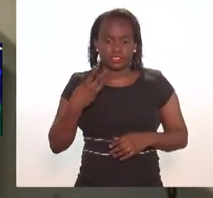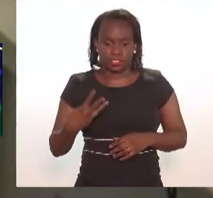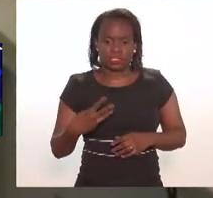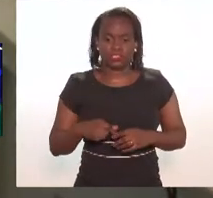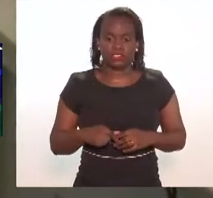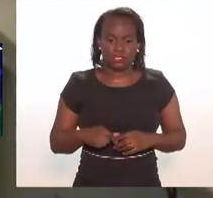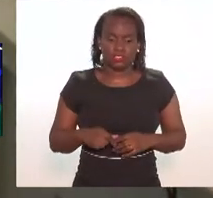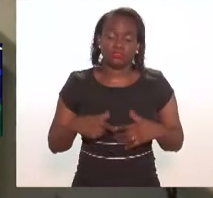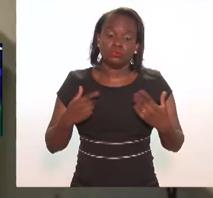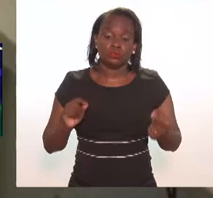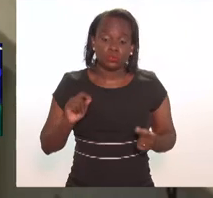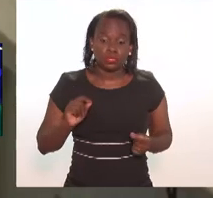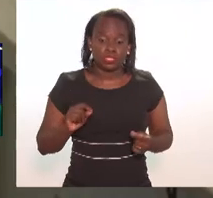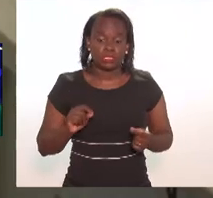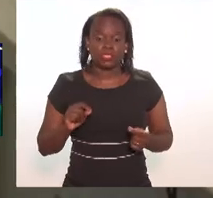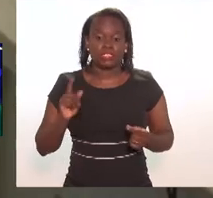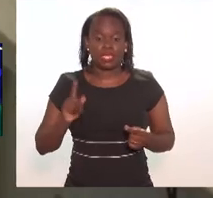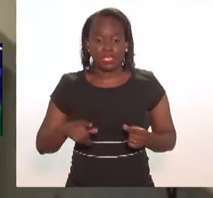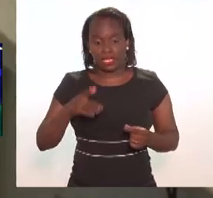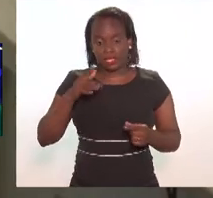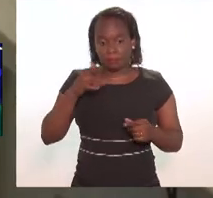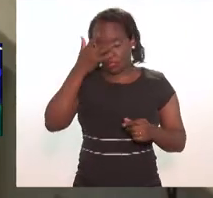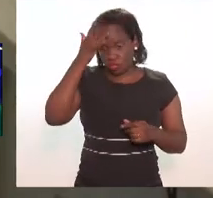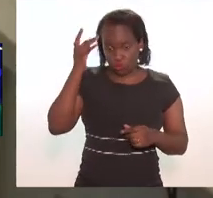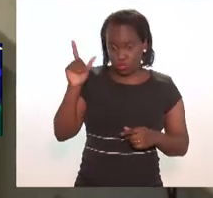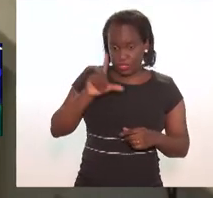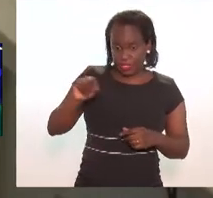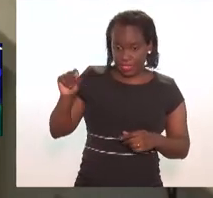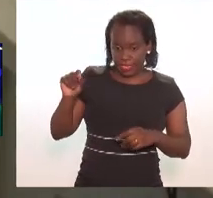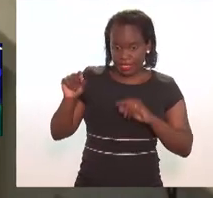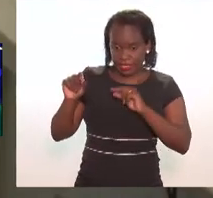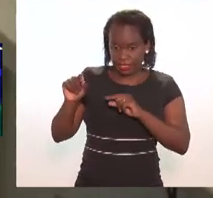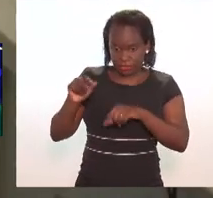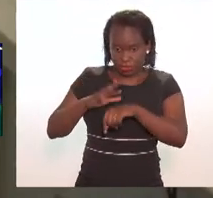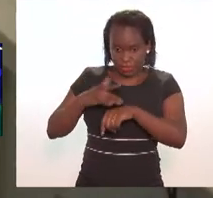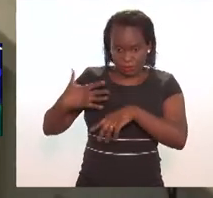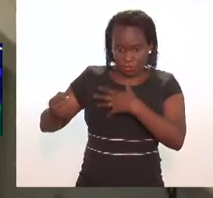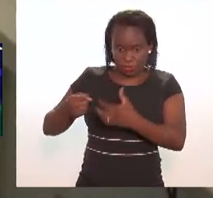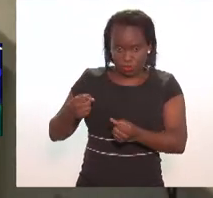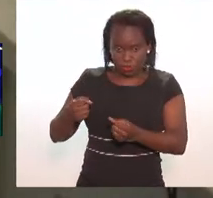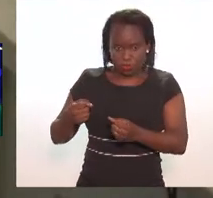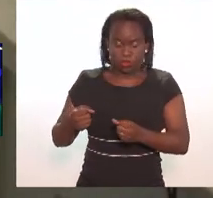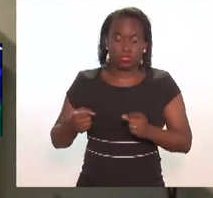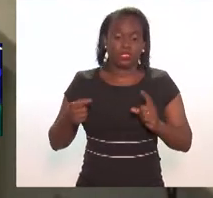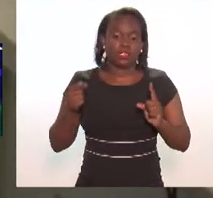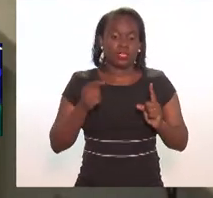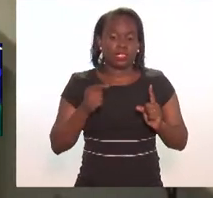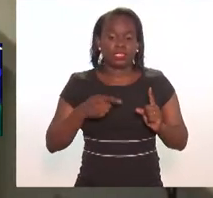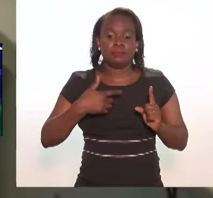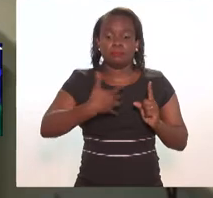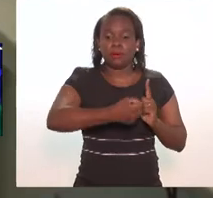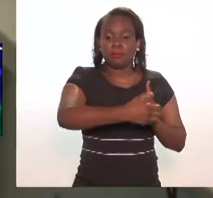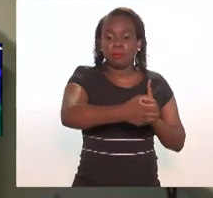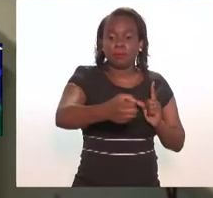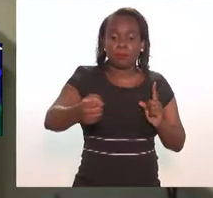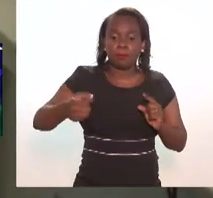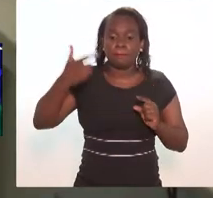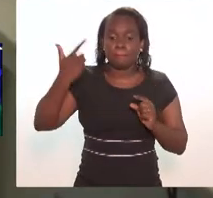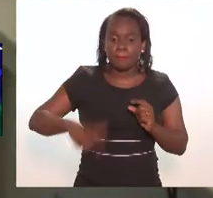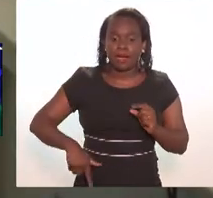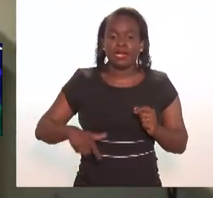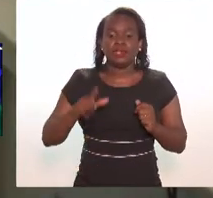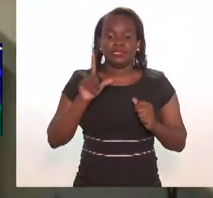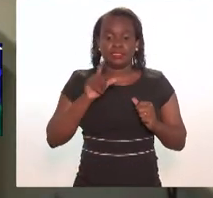1,23, isto é, para cada 100 pessoas contaminadas, elas contaminam outras